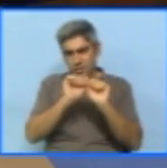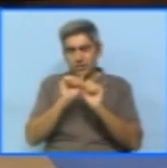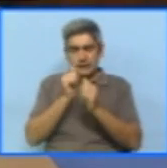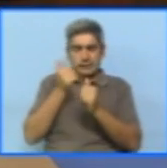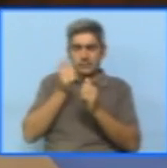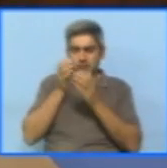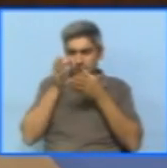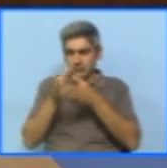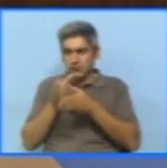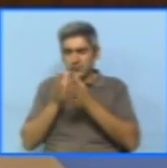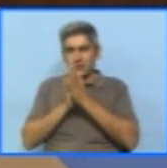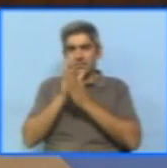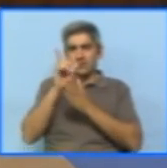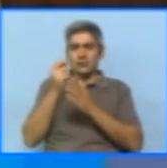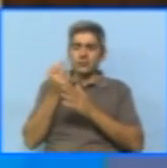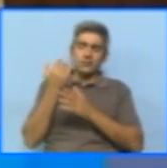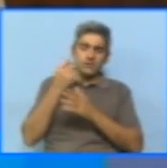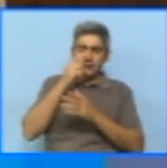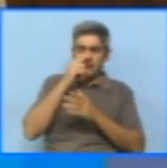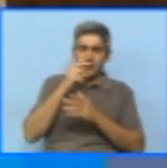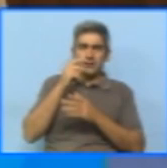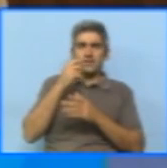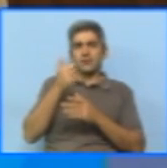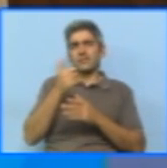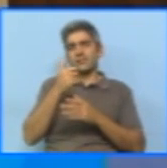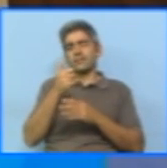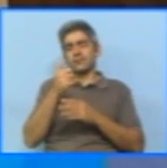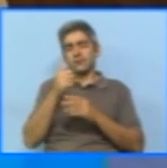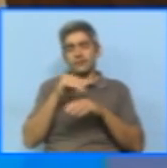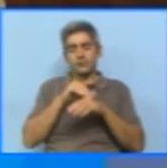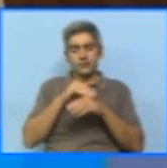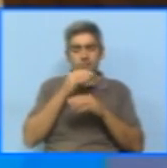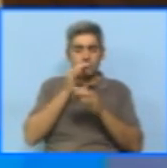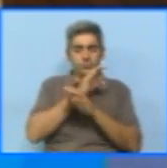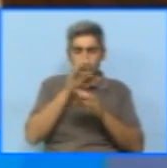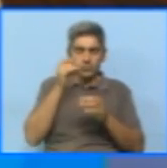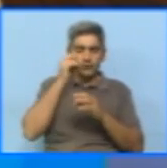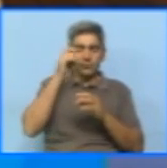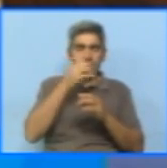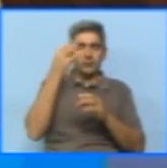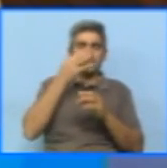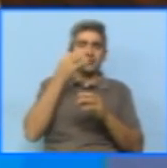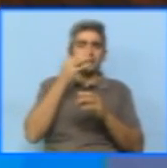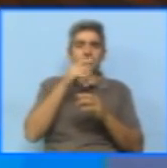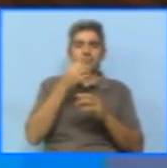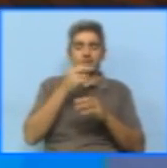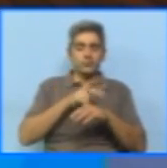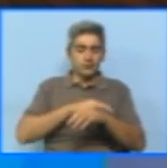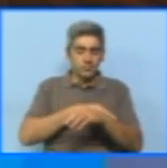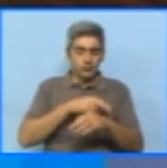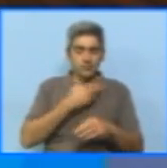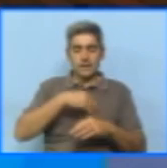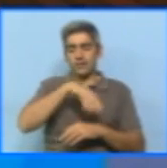recentemente tenho bem presente aquela história, um testemunho belíssimo de um homem que foi membro da